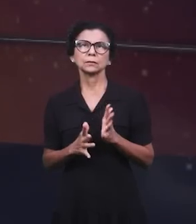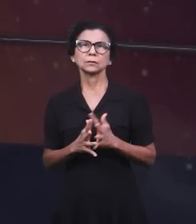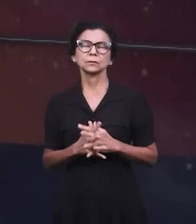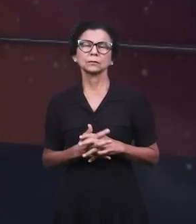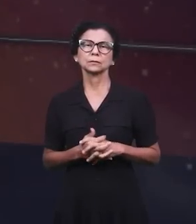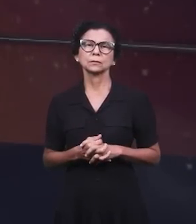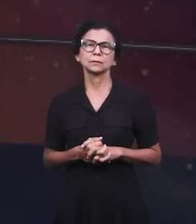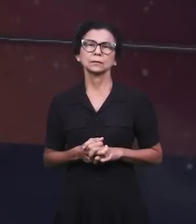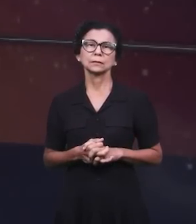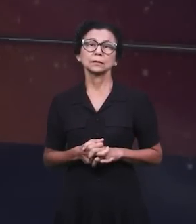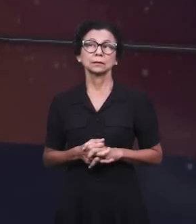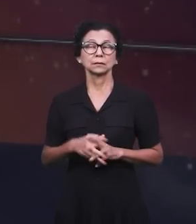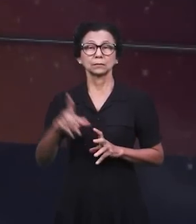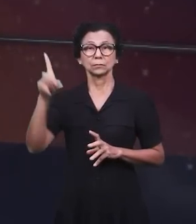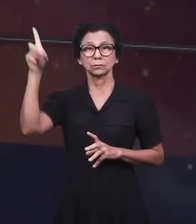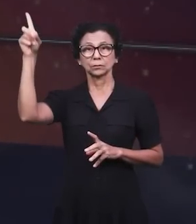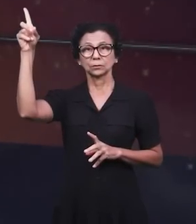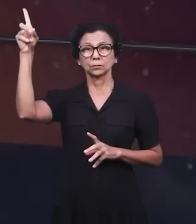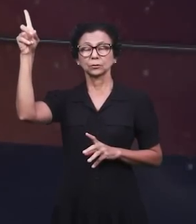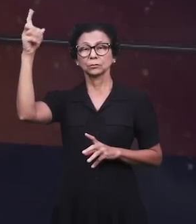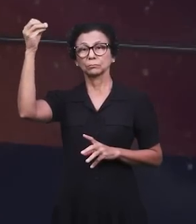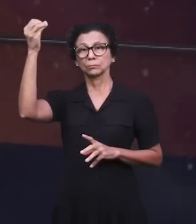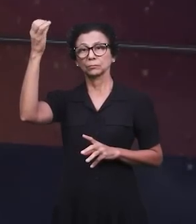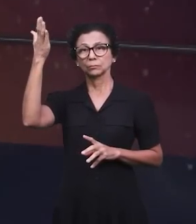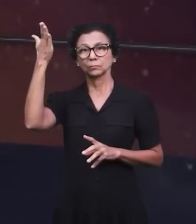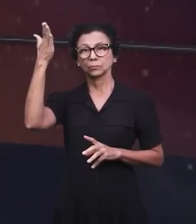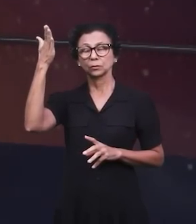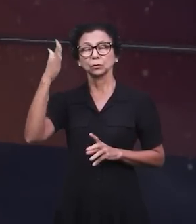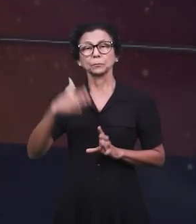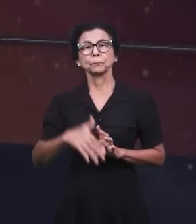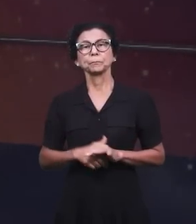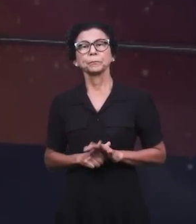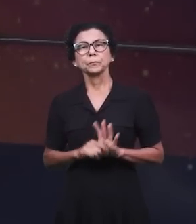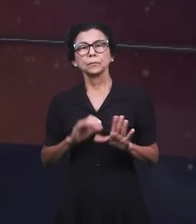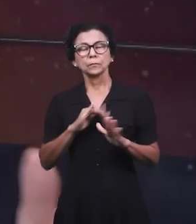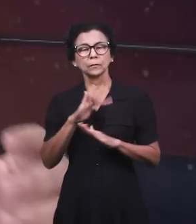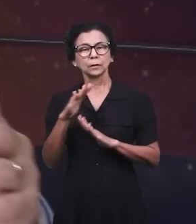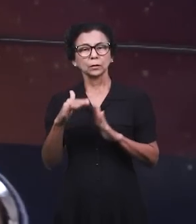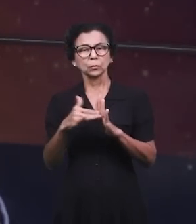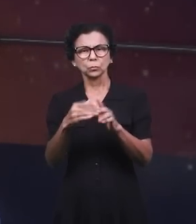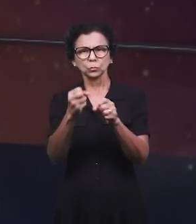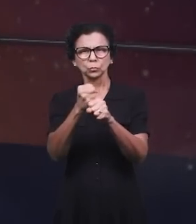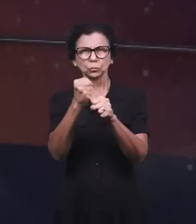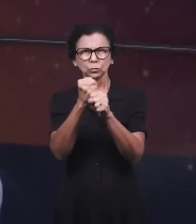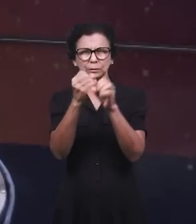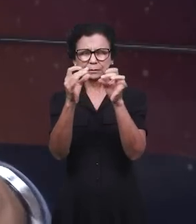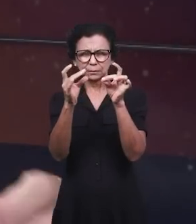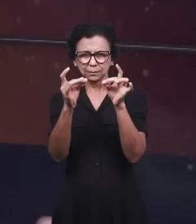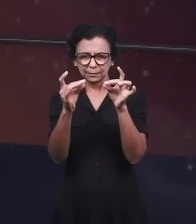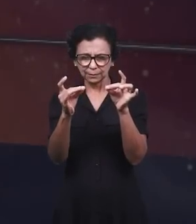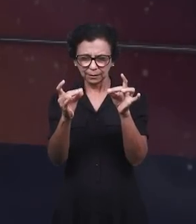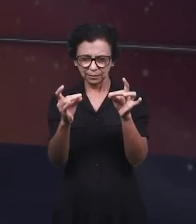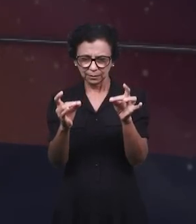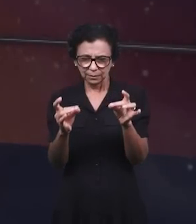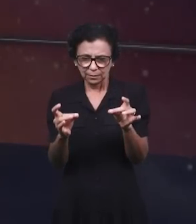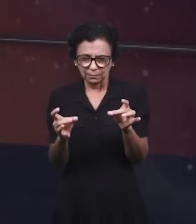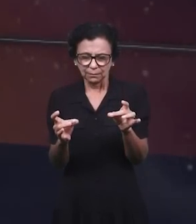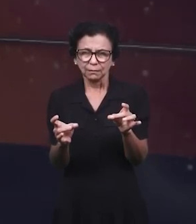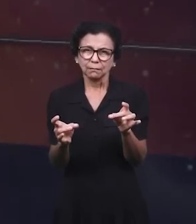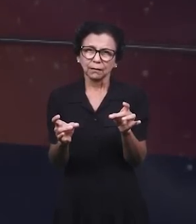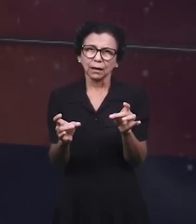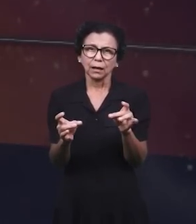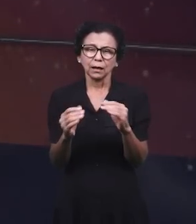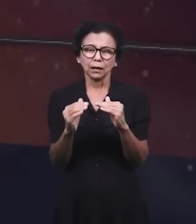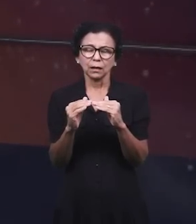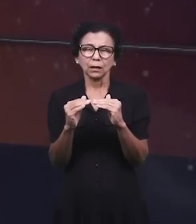era algo que vinha da parte do Senhor. Para que tudo fosse construído, cada detalhe, né, de acordo com